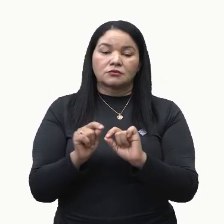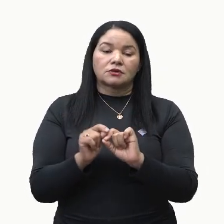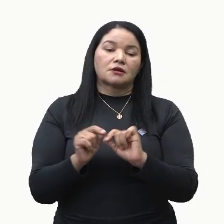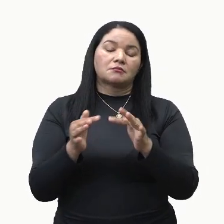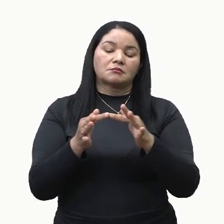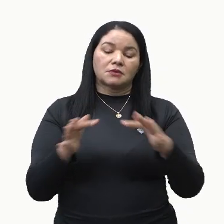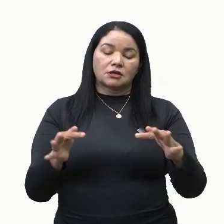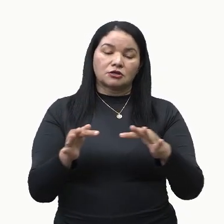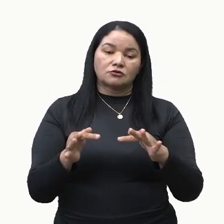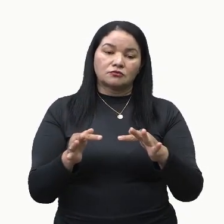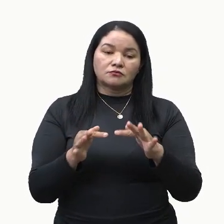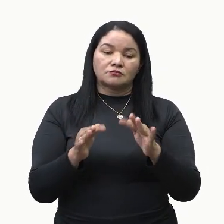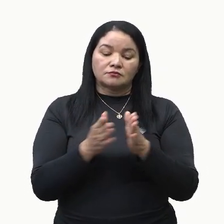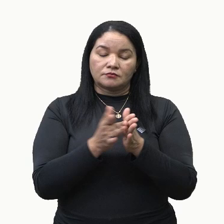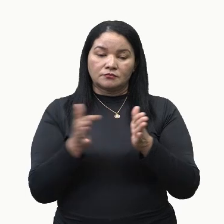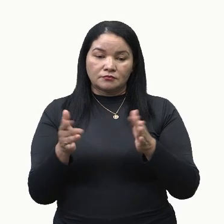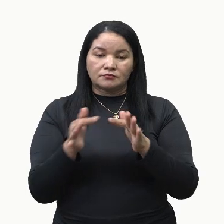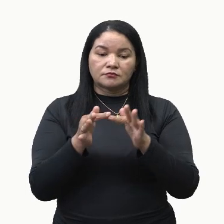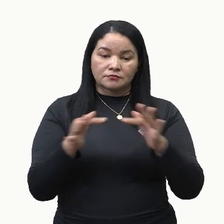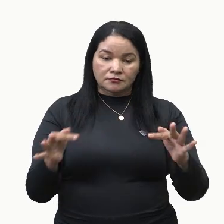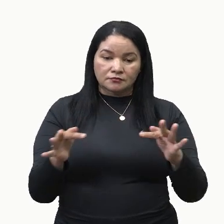ser composto de apenas